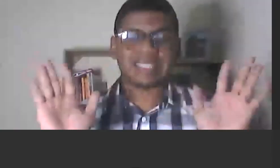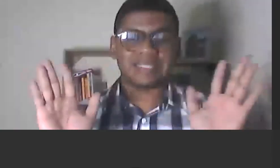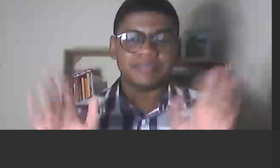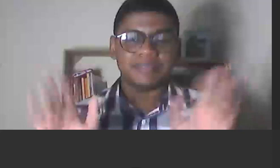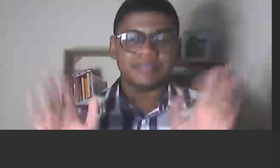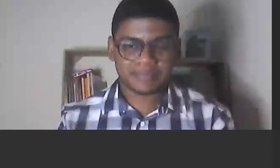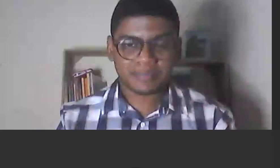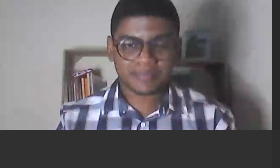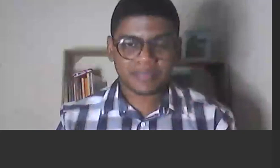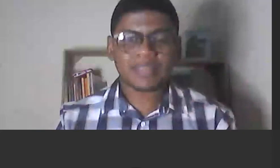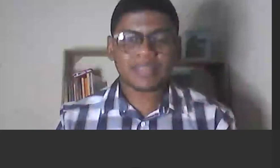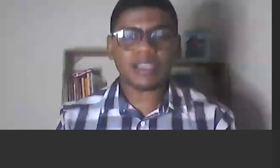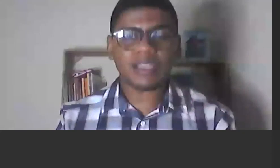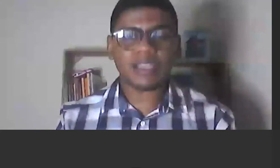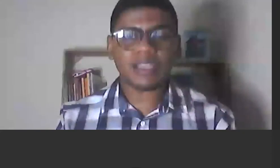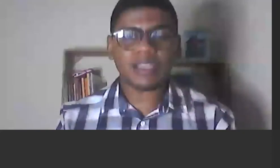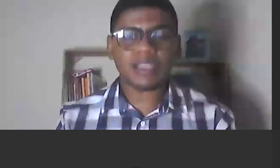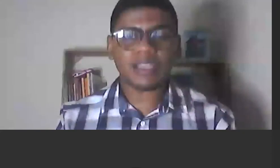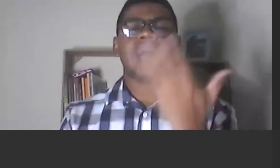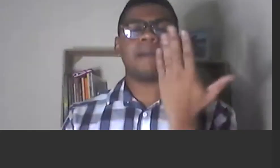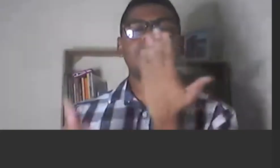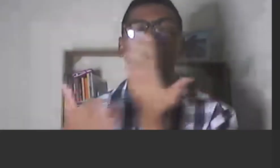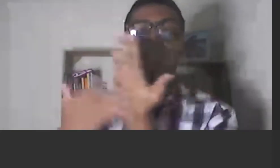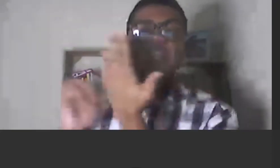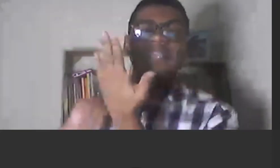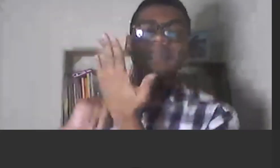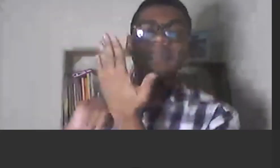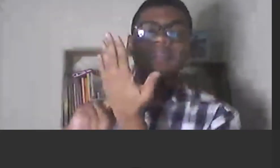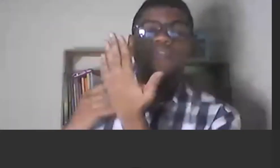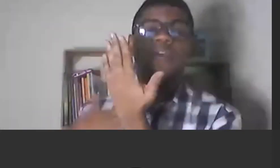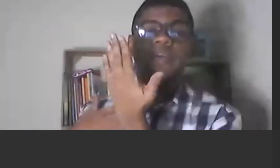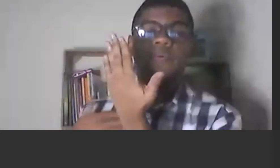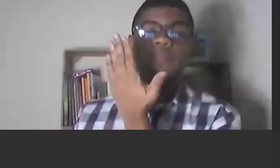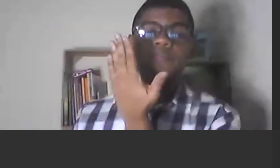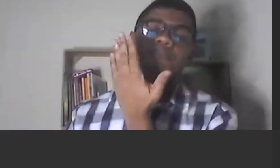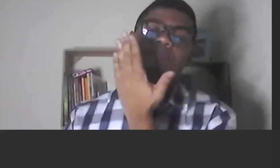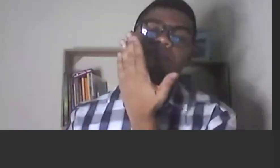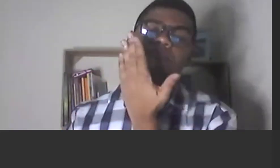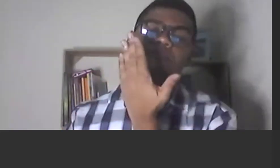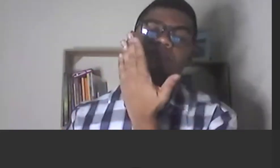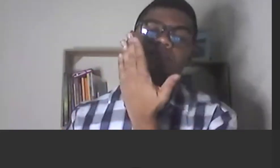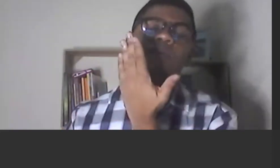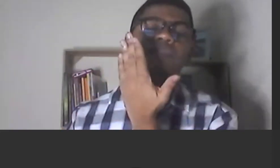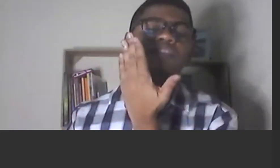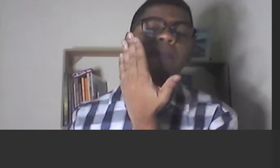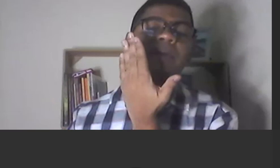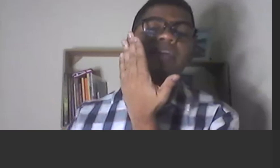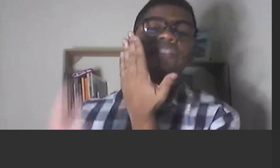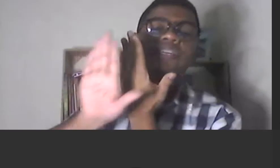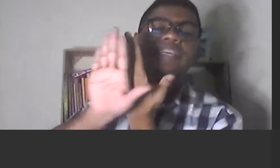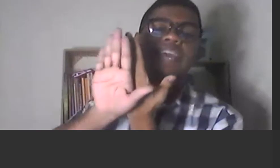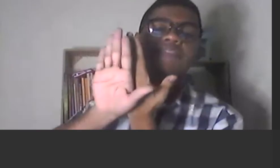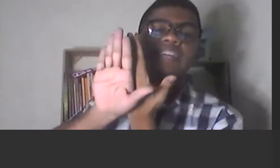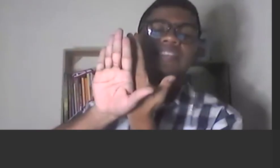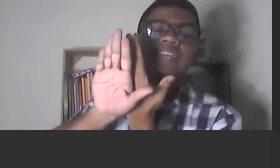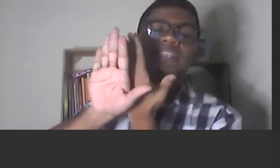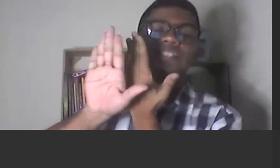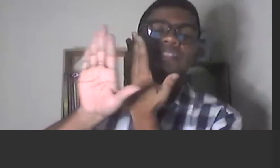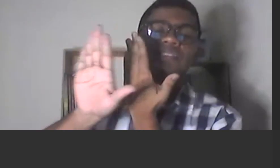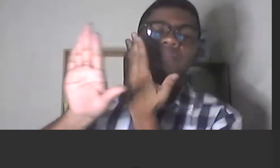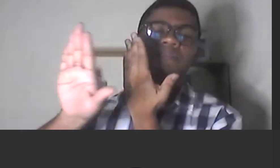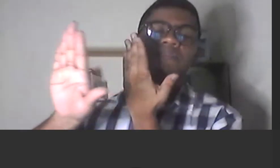mesma casa. O que eu faço? A mão que está virada para mim sou eu. Então ela vai ficar paradinha. E quem